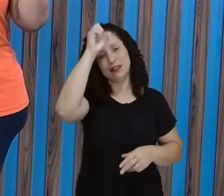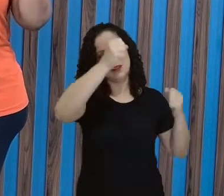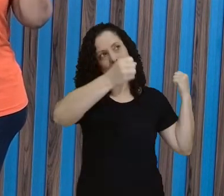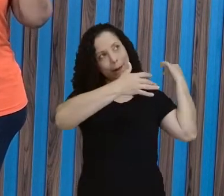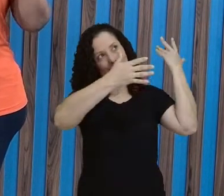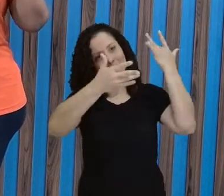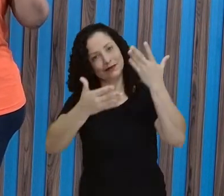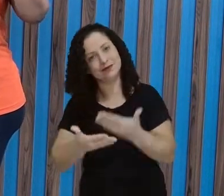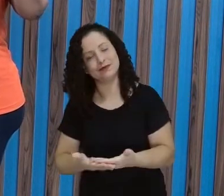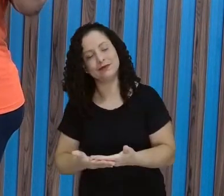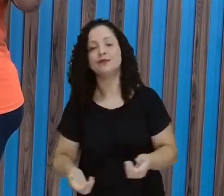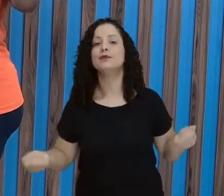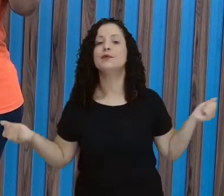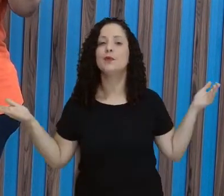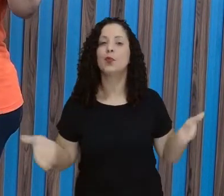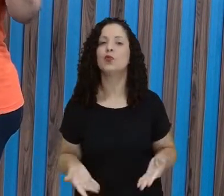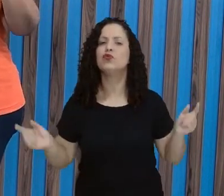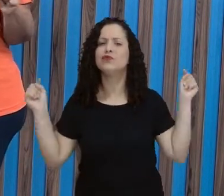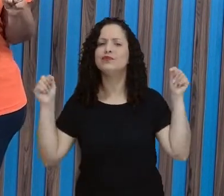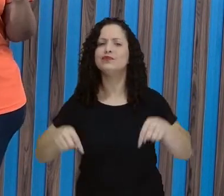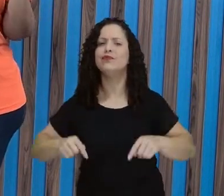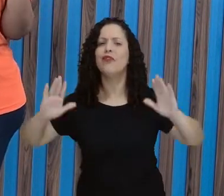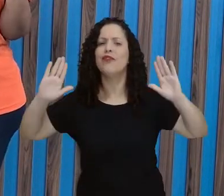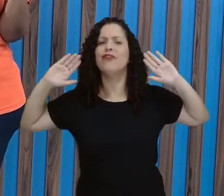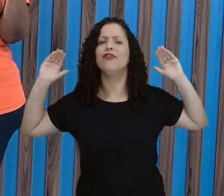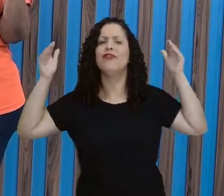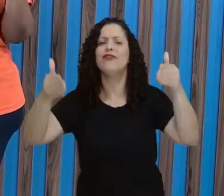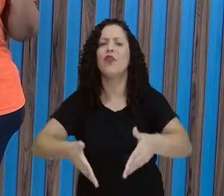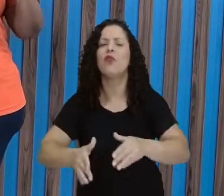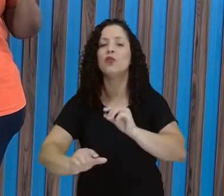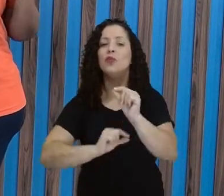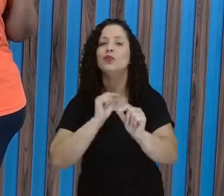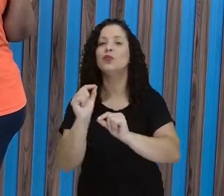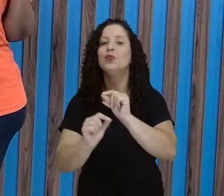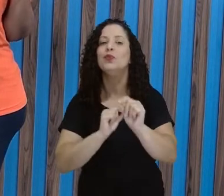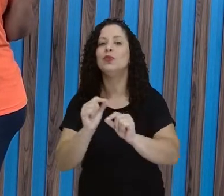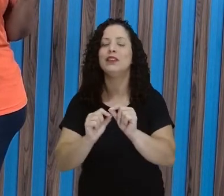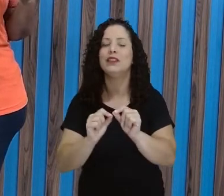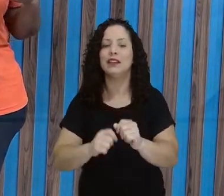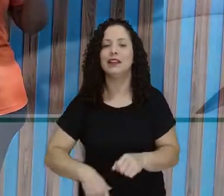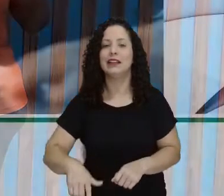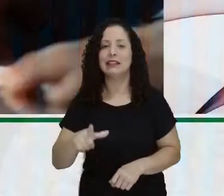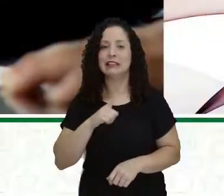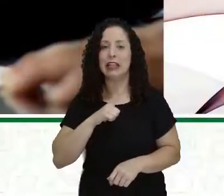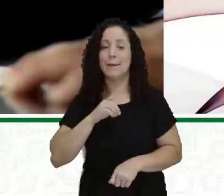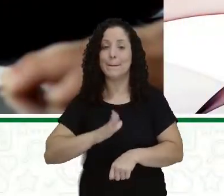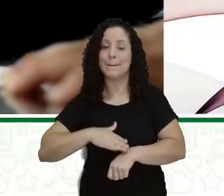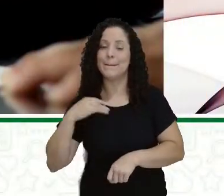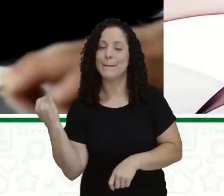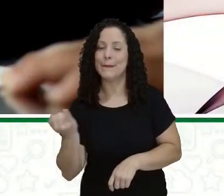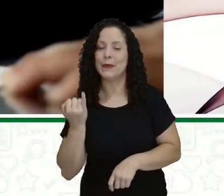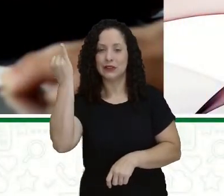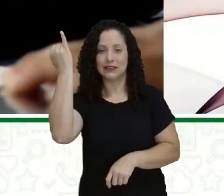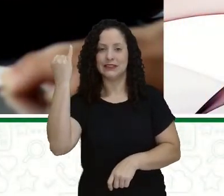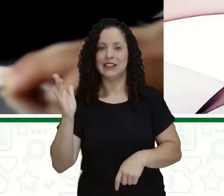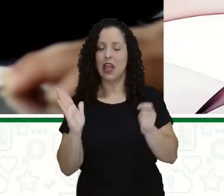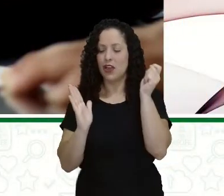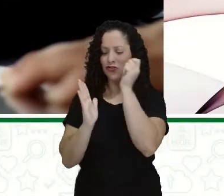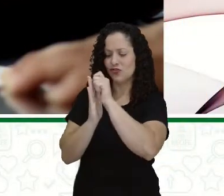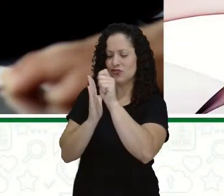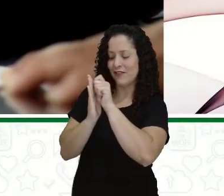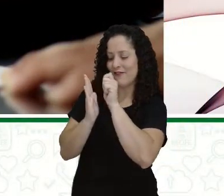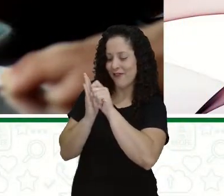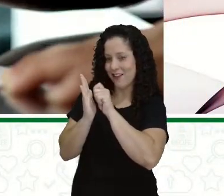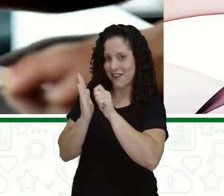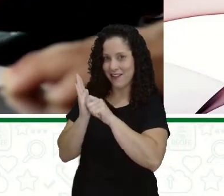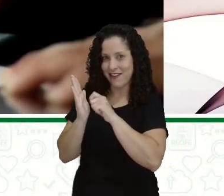E hoje a gente vai focar especificamente nessa coisa importante que é